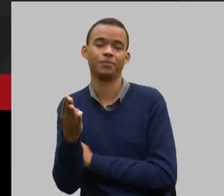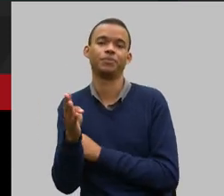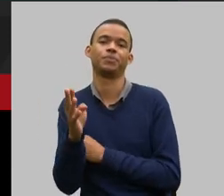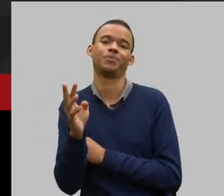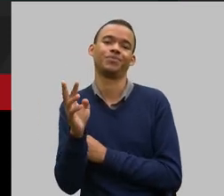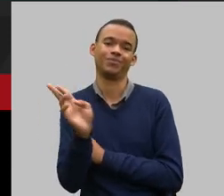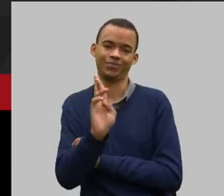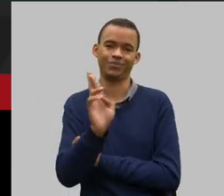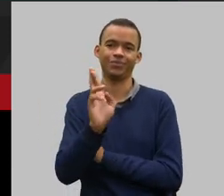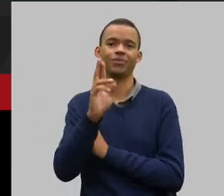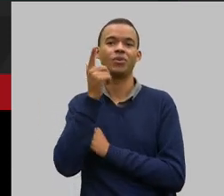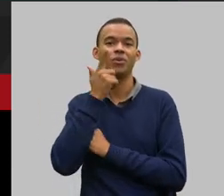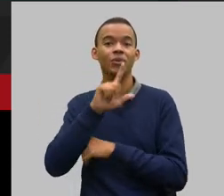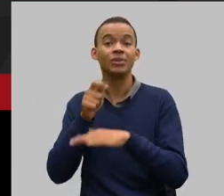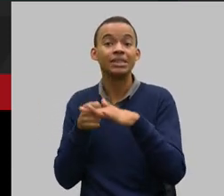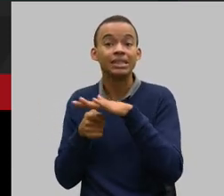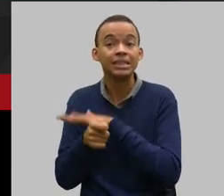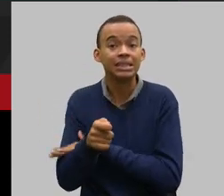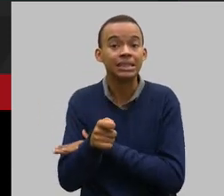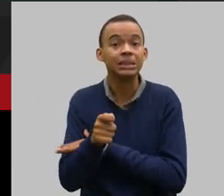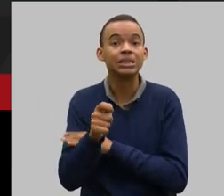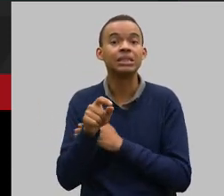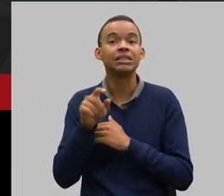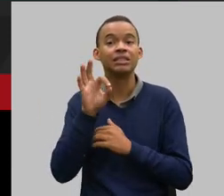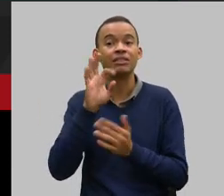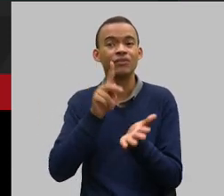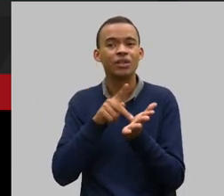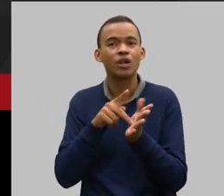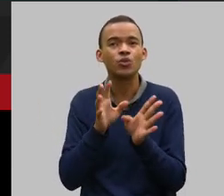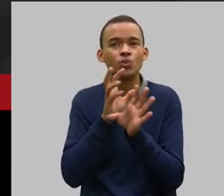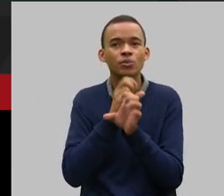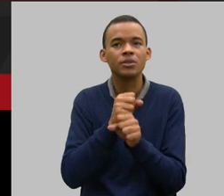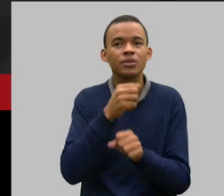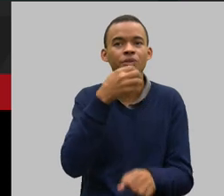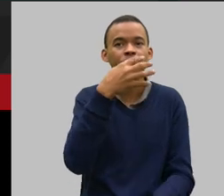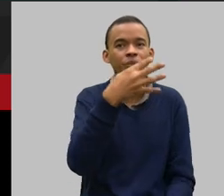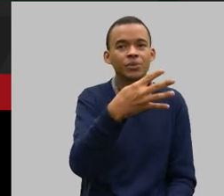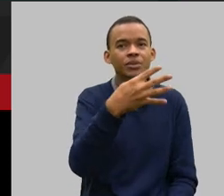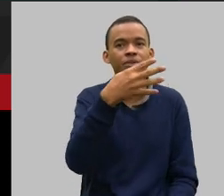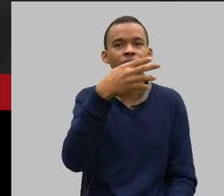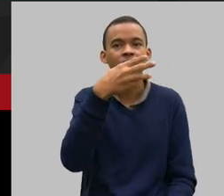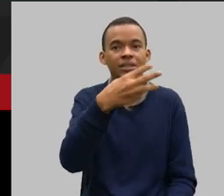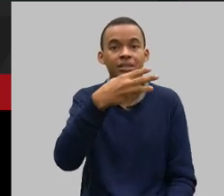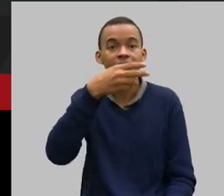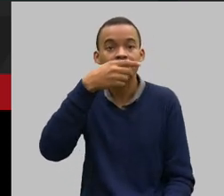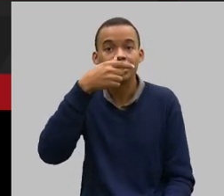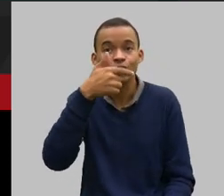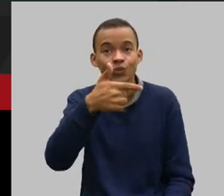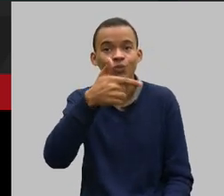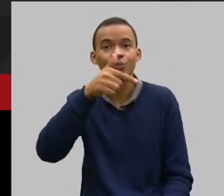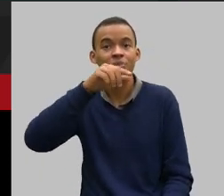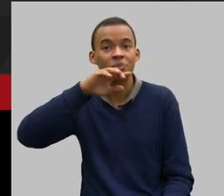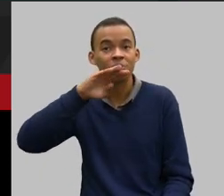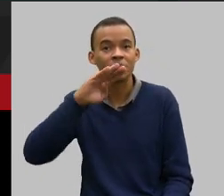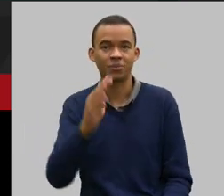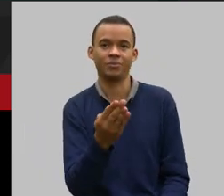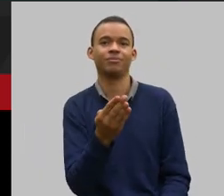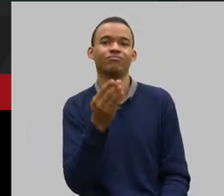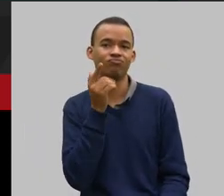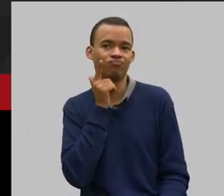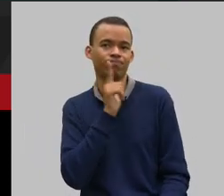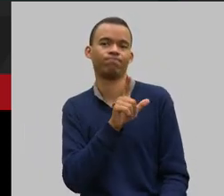atualizar ali é 432 bilhões entrou o investimento foi registrado agora na última